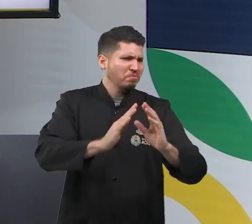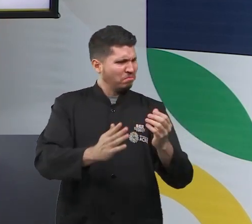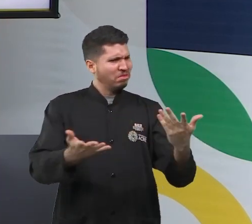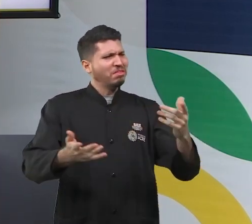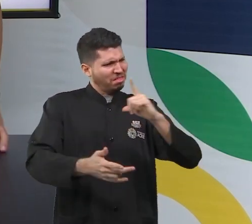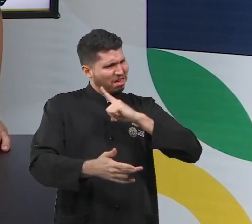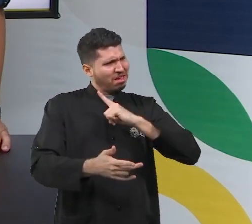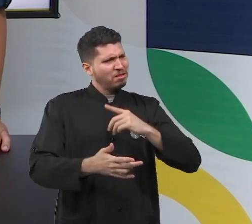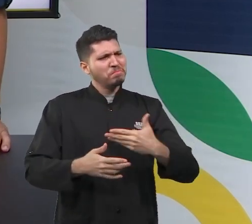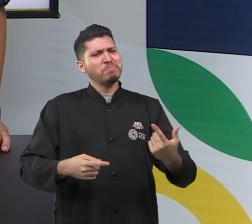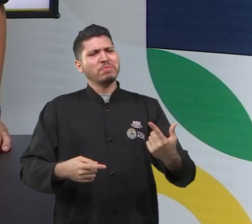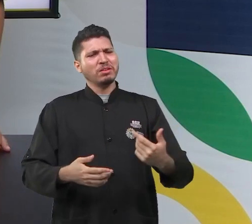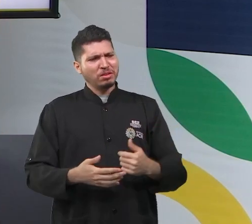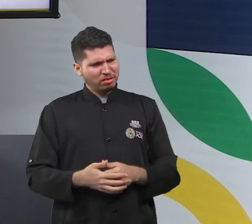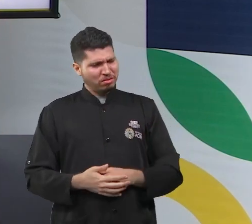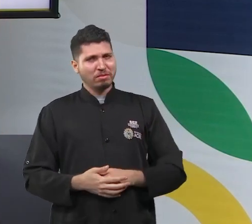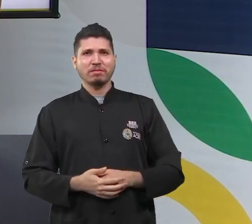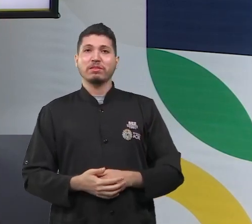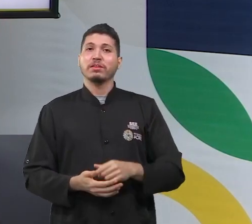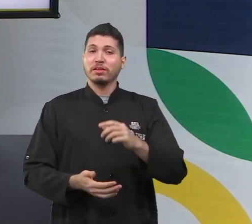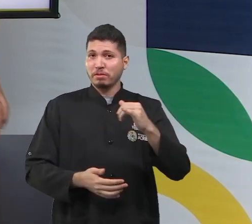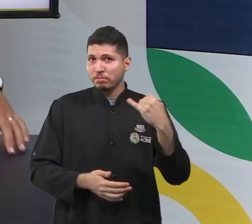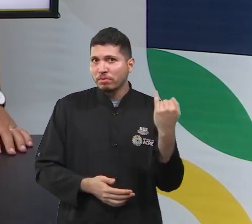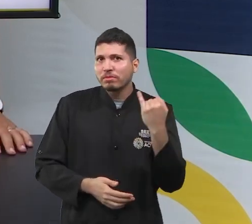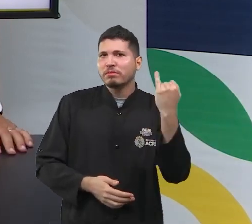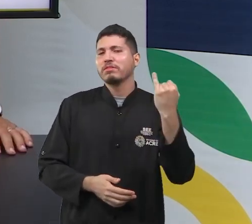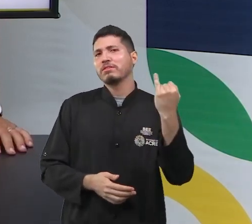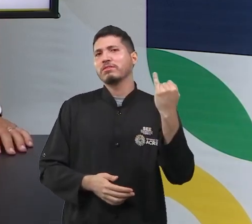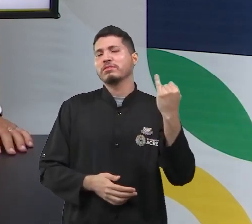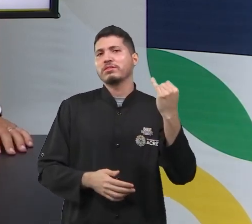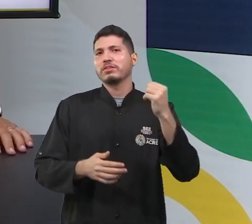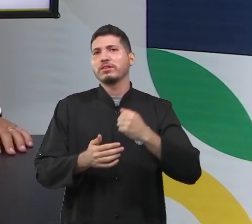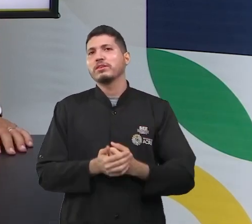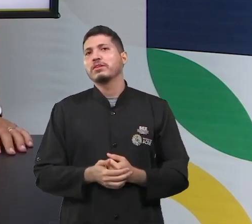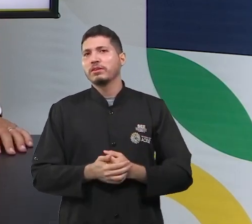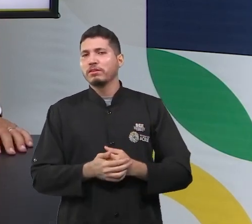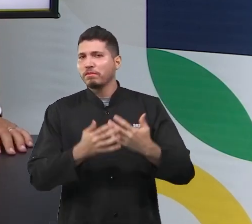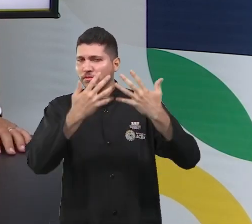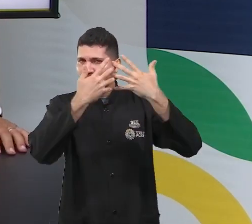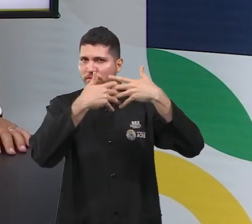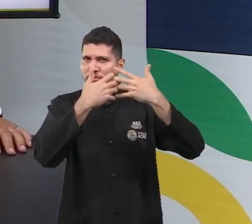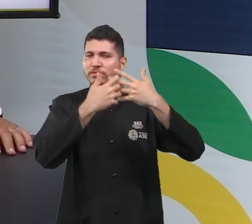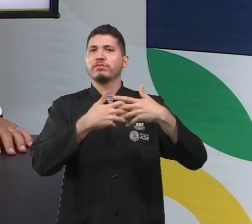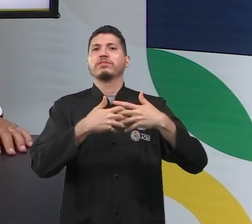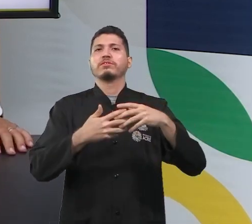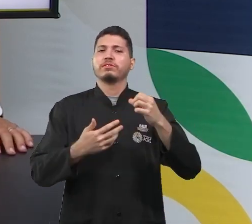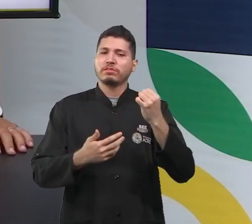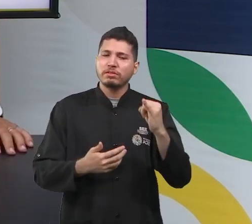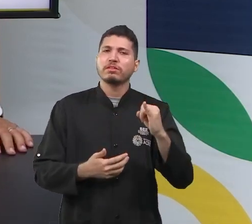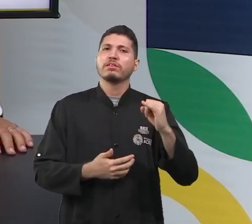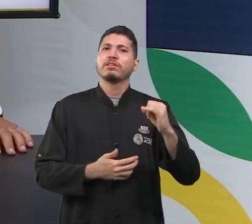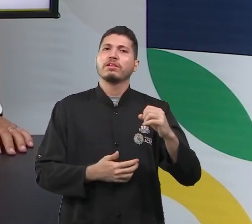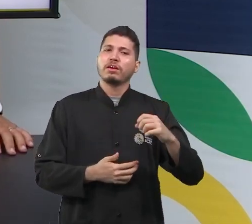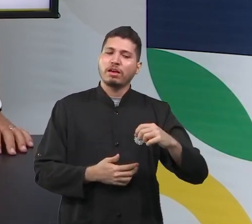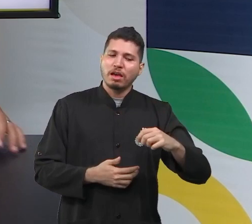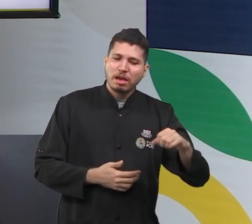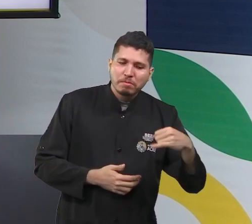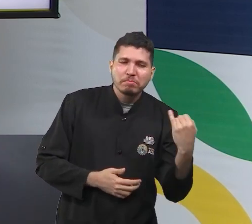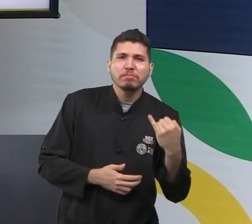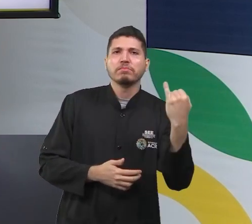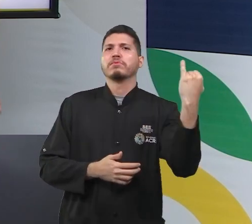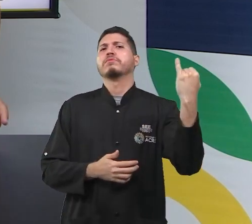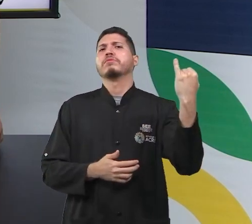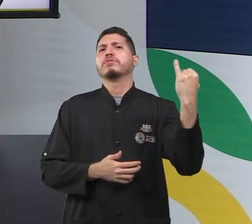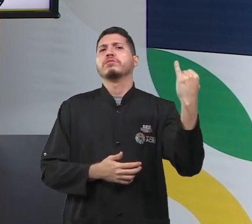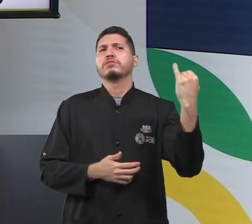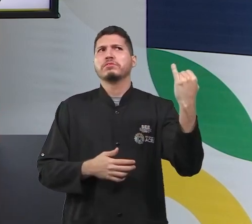ter. É realmente útil para você? Se não, não precisa você adquirir esse produto, ok? Então,